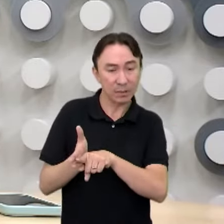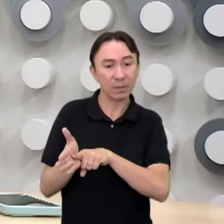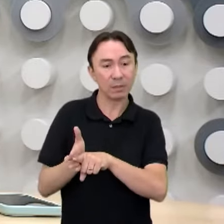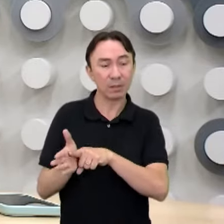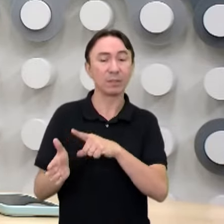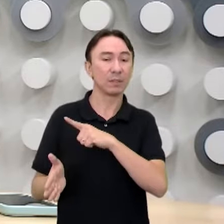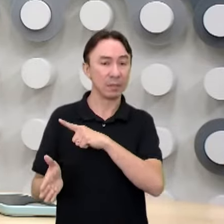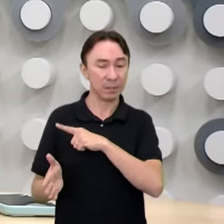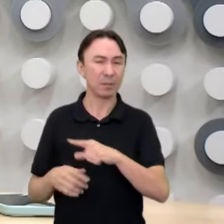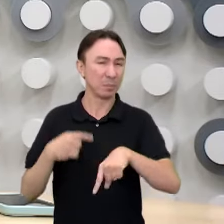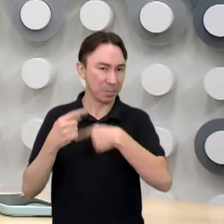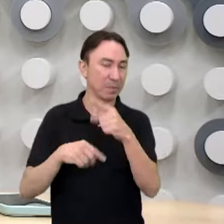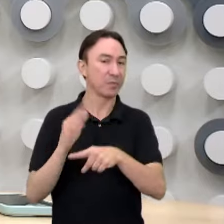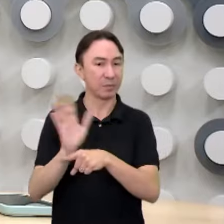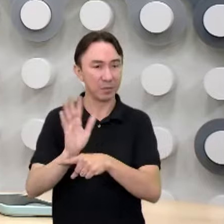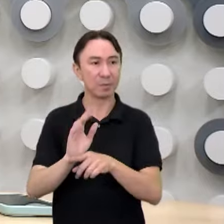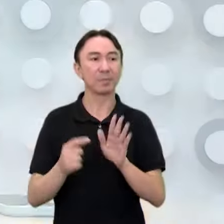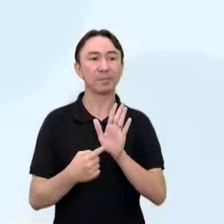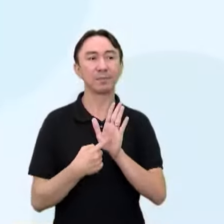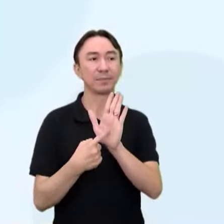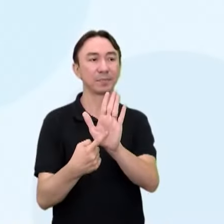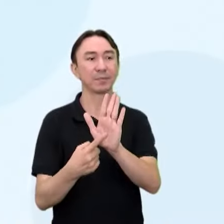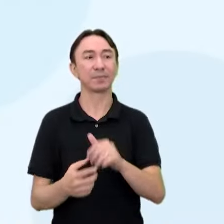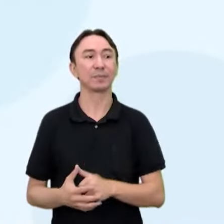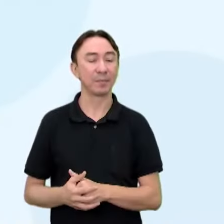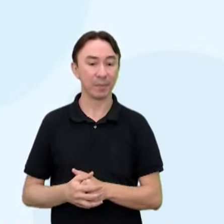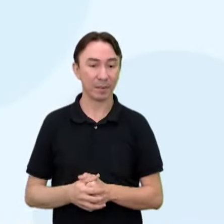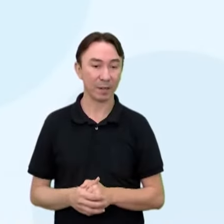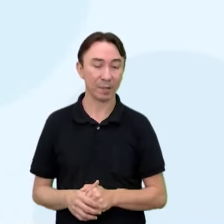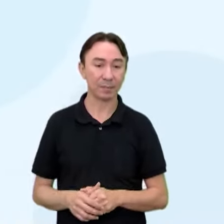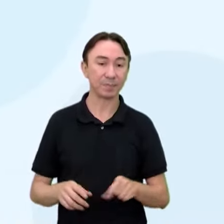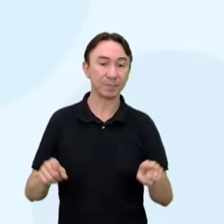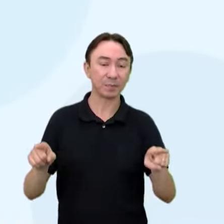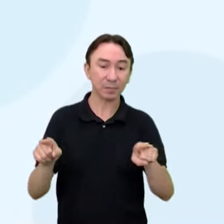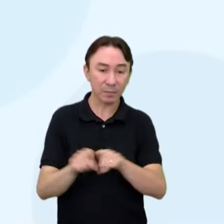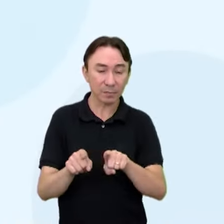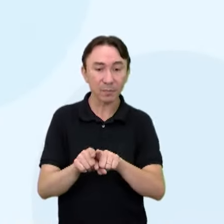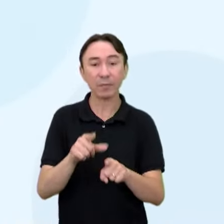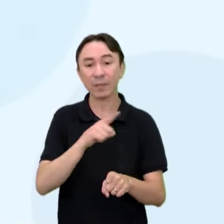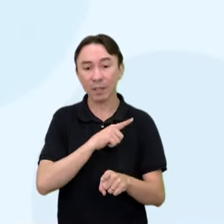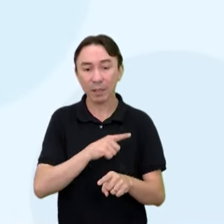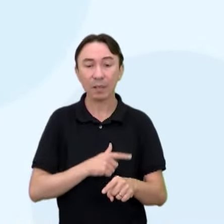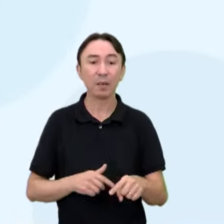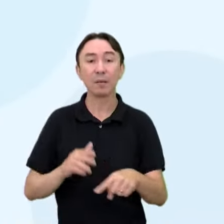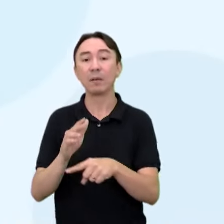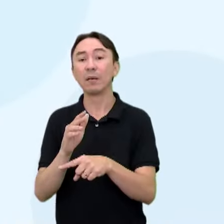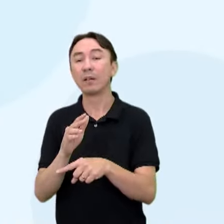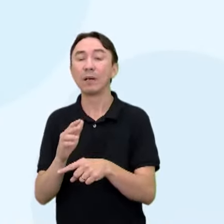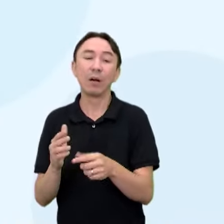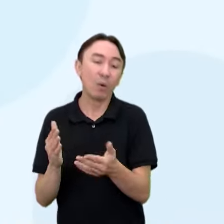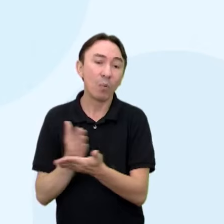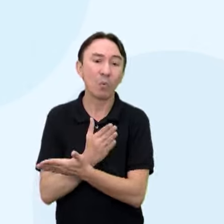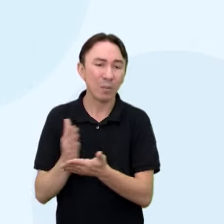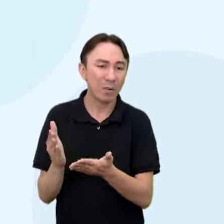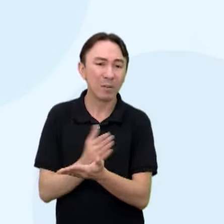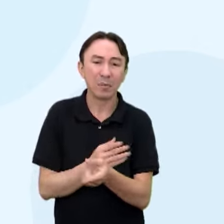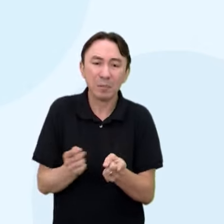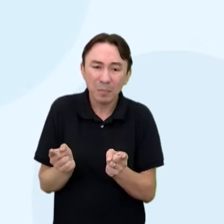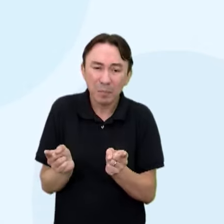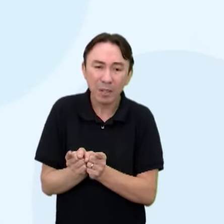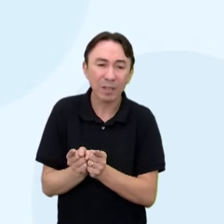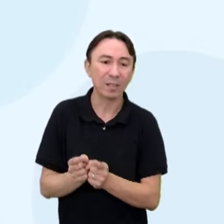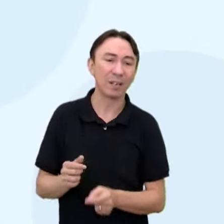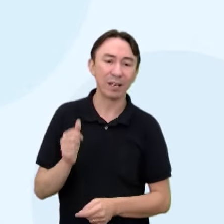E voltando lá para o mapa, né, a gente vai observar que também tem placas pequenas aí, né? Então nós temos aí a placa de